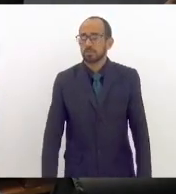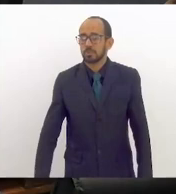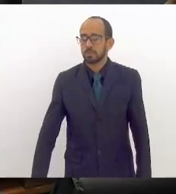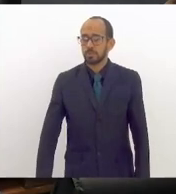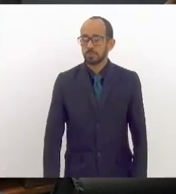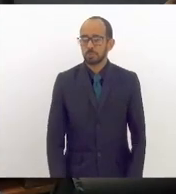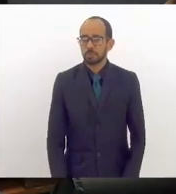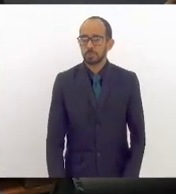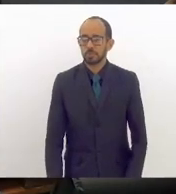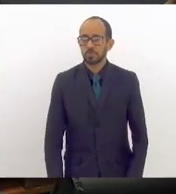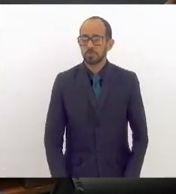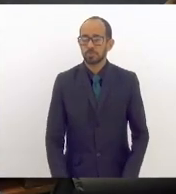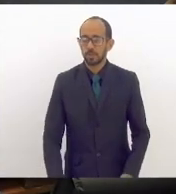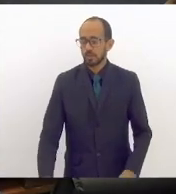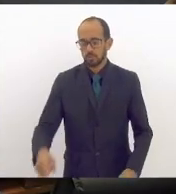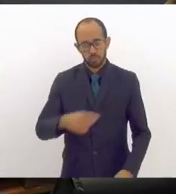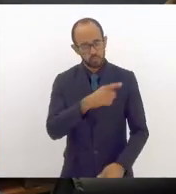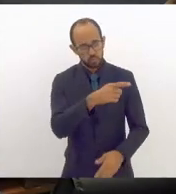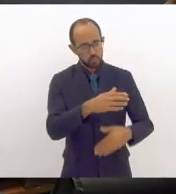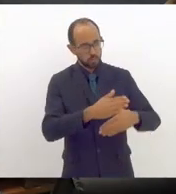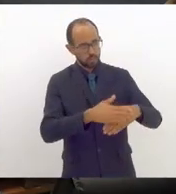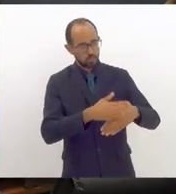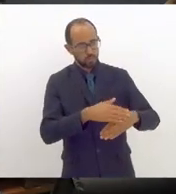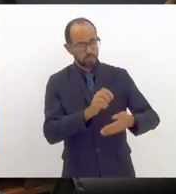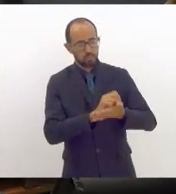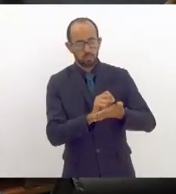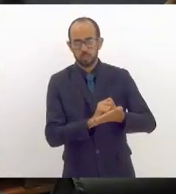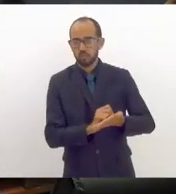é que vossa excelência é autor